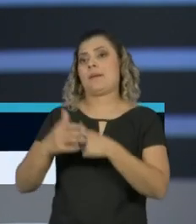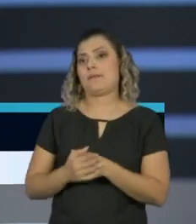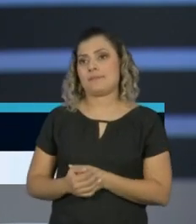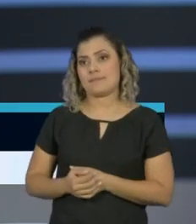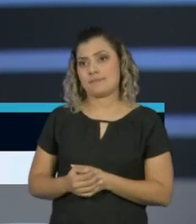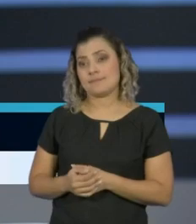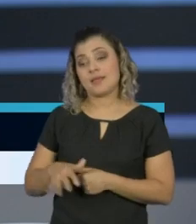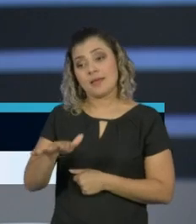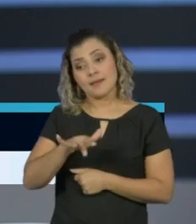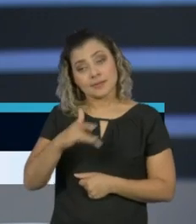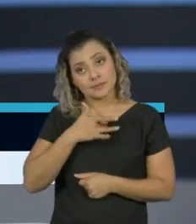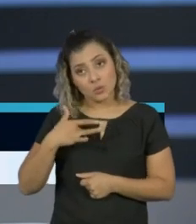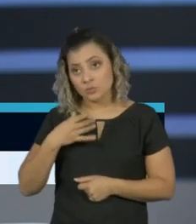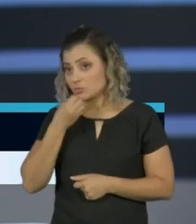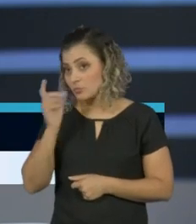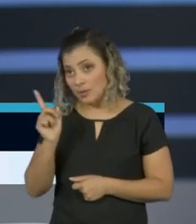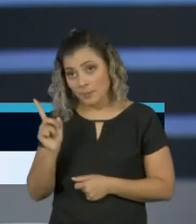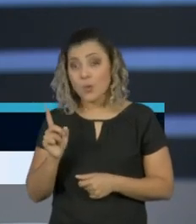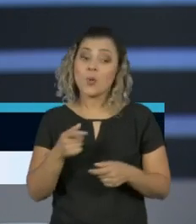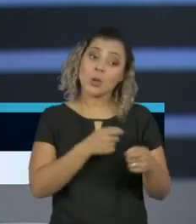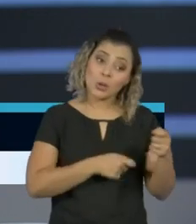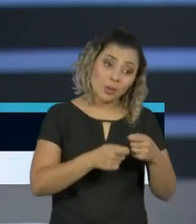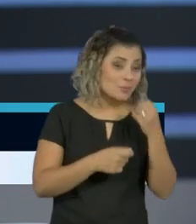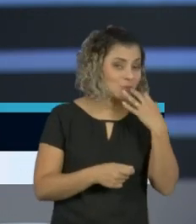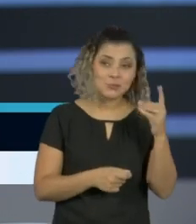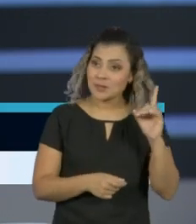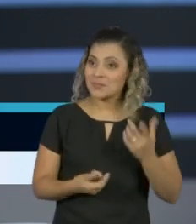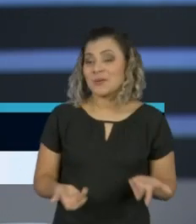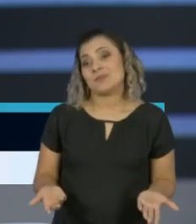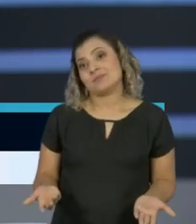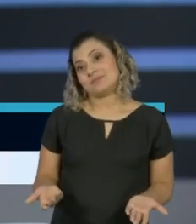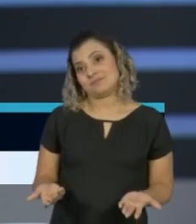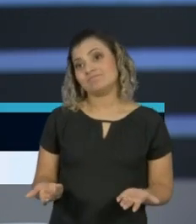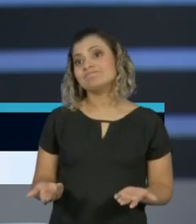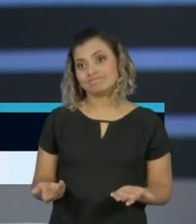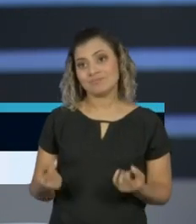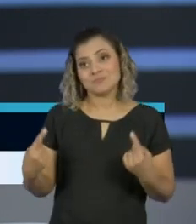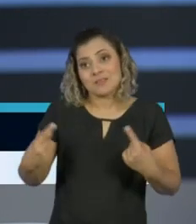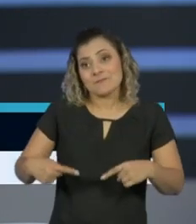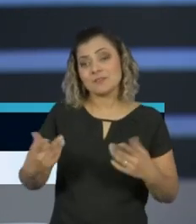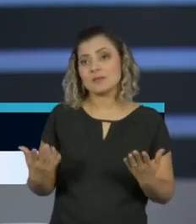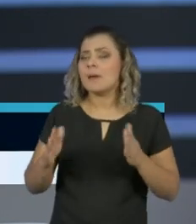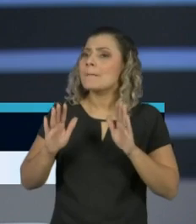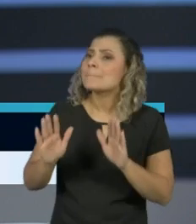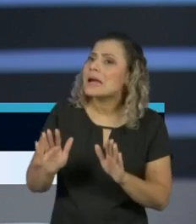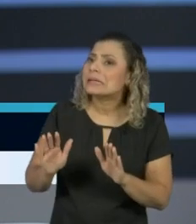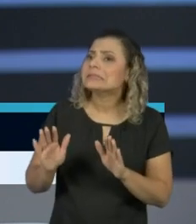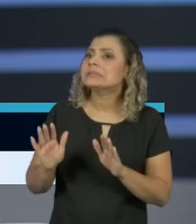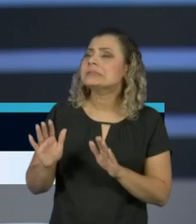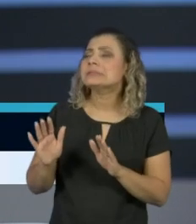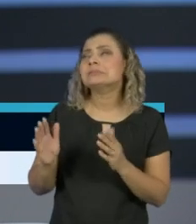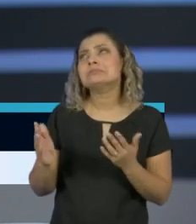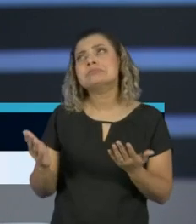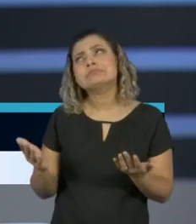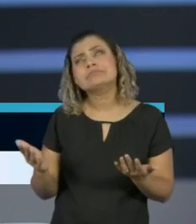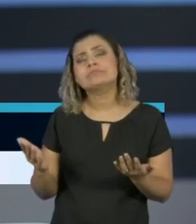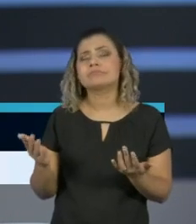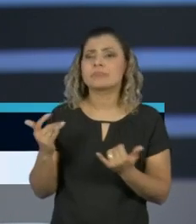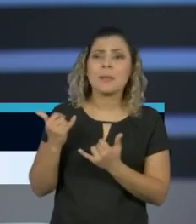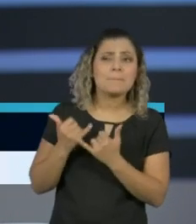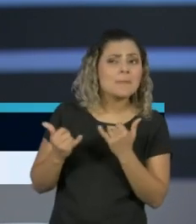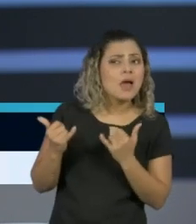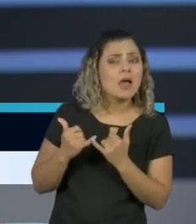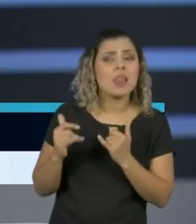fácil do ponto de vista de saúde e do poder vez econômico é o dilema que caiu no colo dele né me parece que eles estão